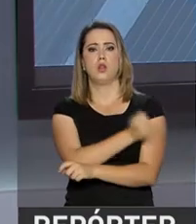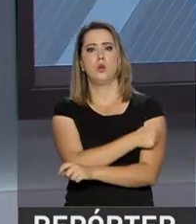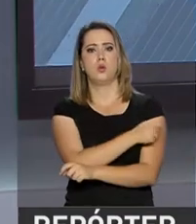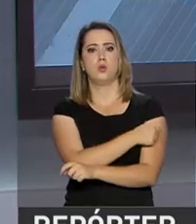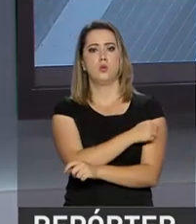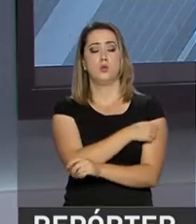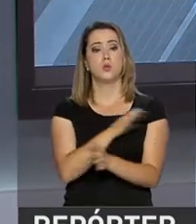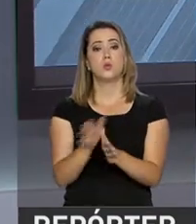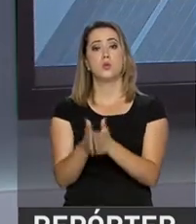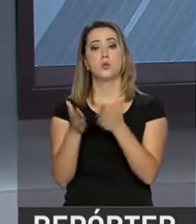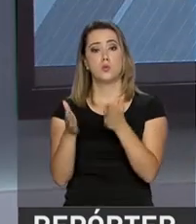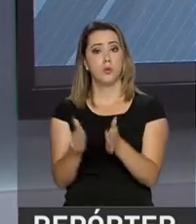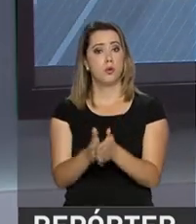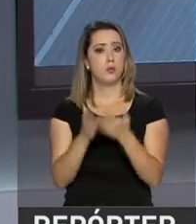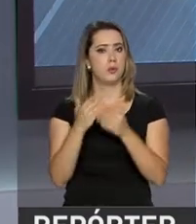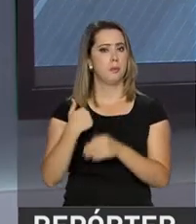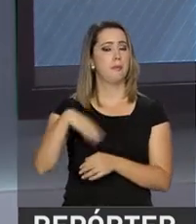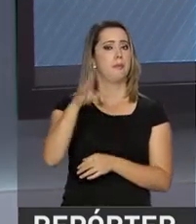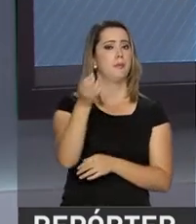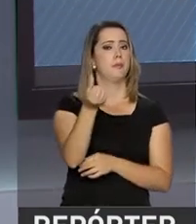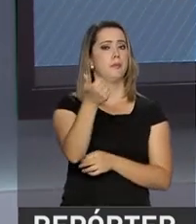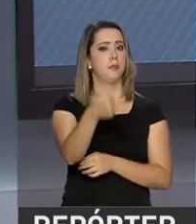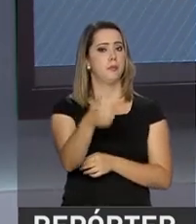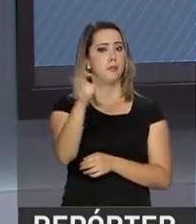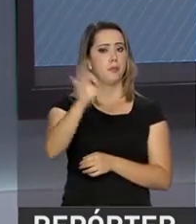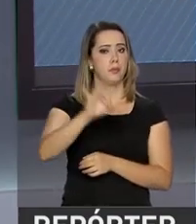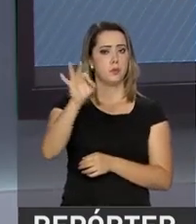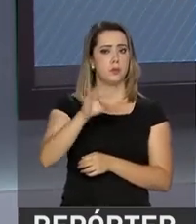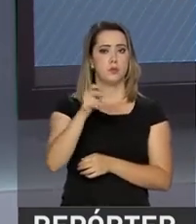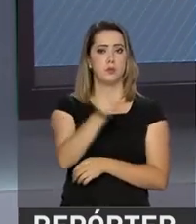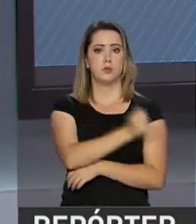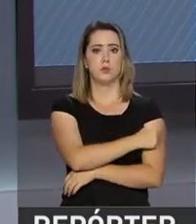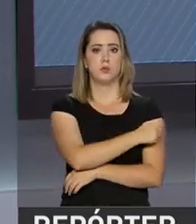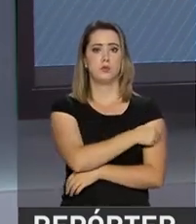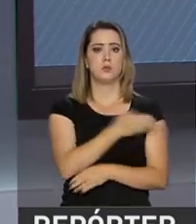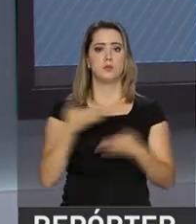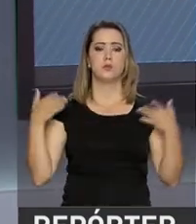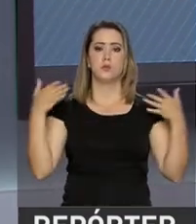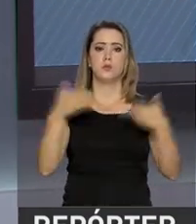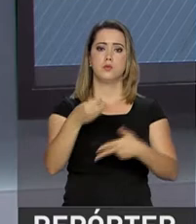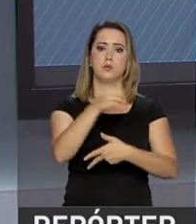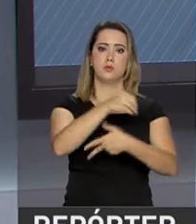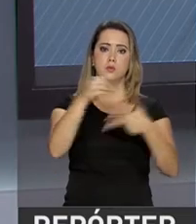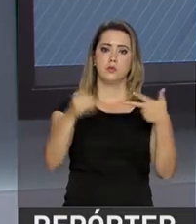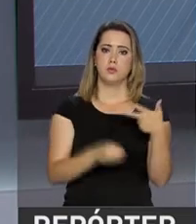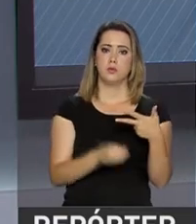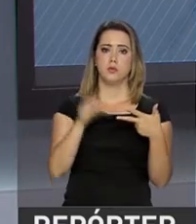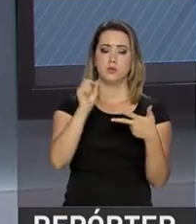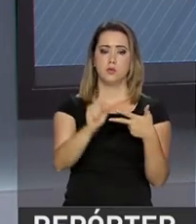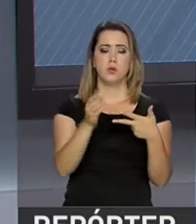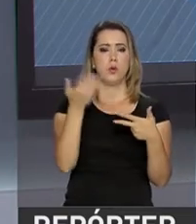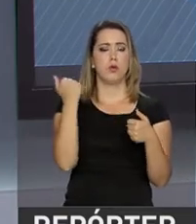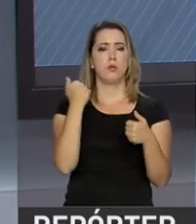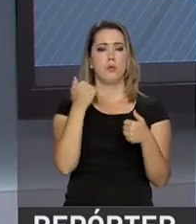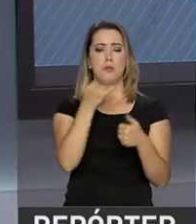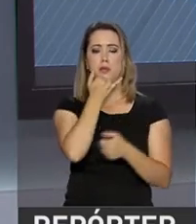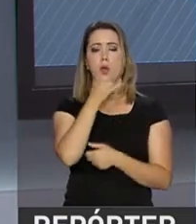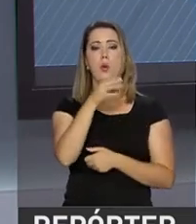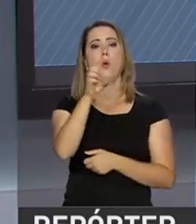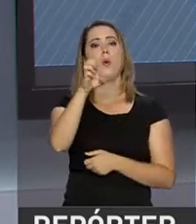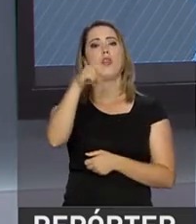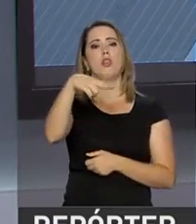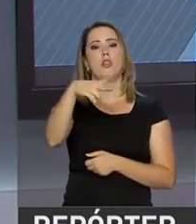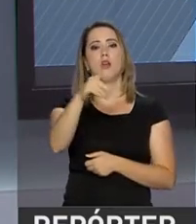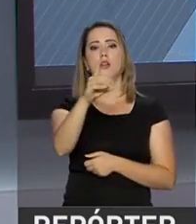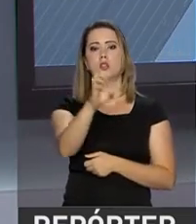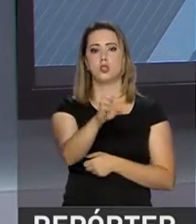famílias de baixa renda mais de 61 por cento dos estudantes que participaram da edição do enade em 2016 são os